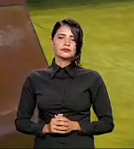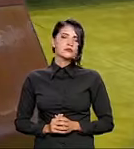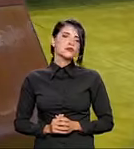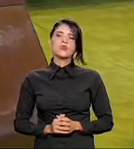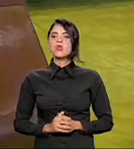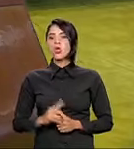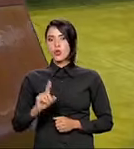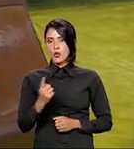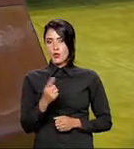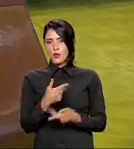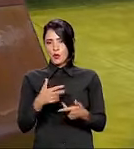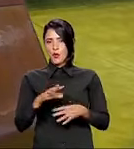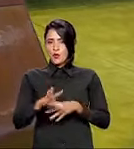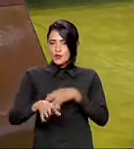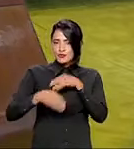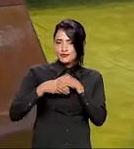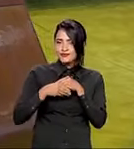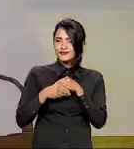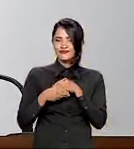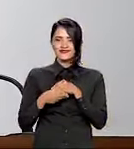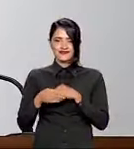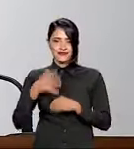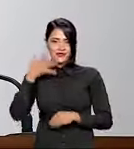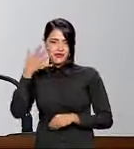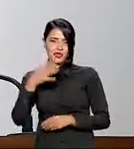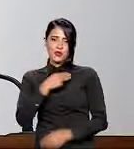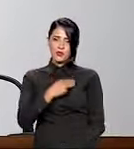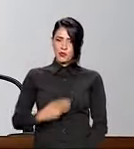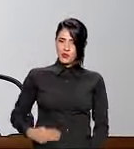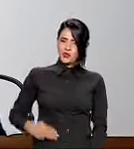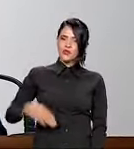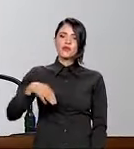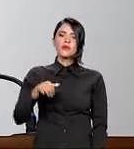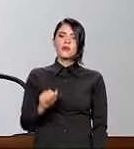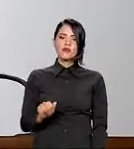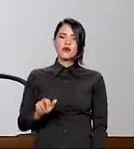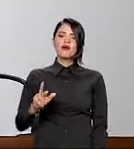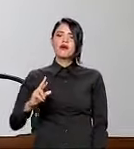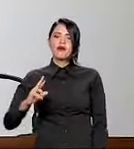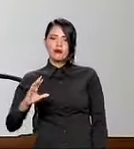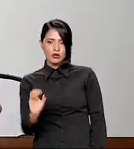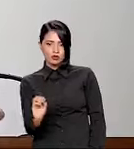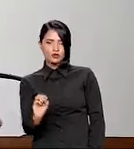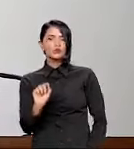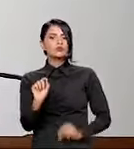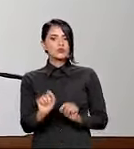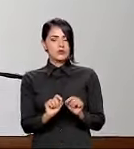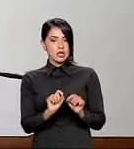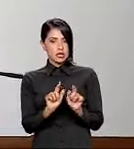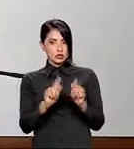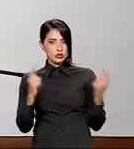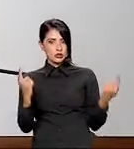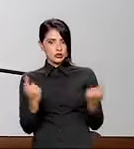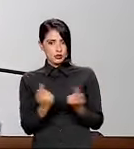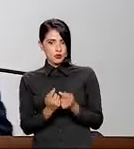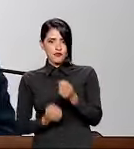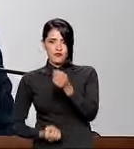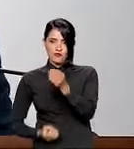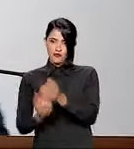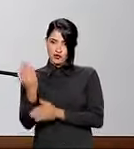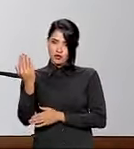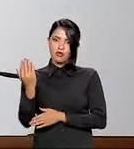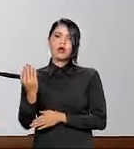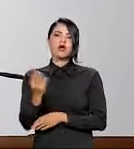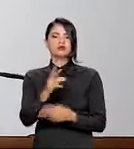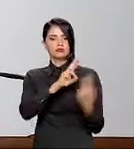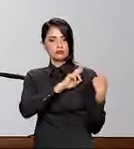Uma coisinha só para complementar a fala do ministro Mauro, é que esse grupo que foi criado de chanceler,